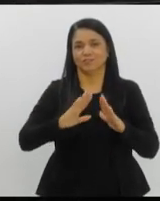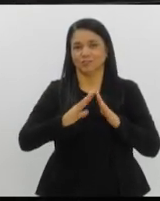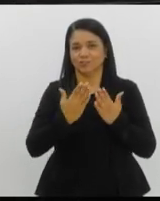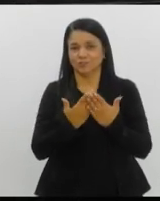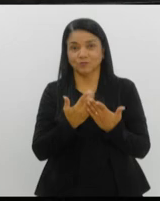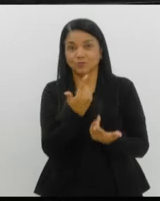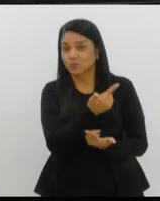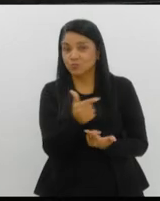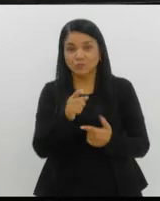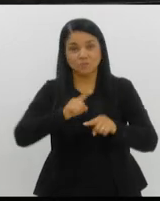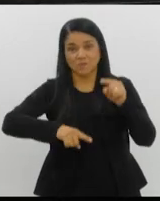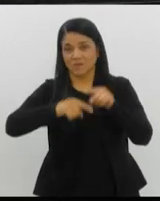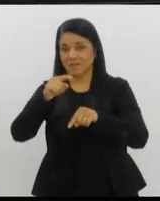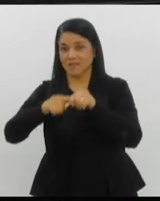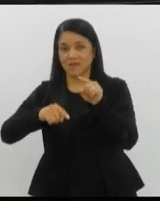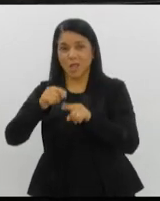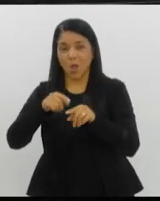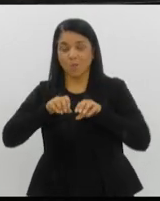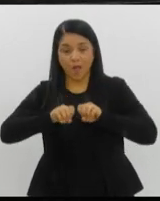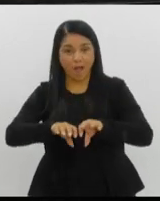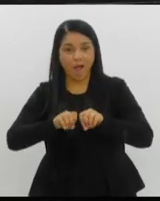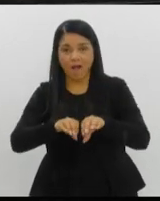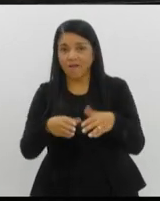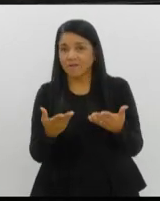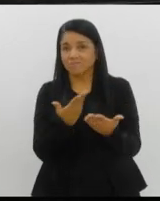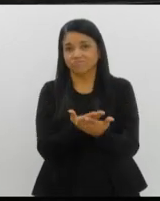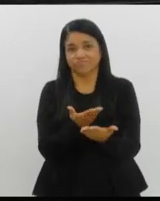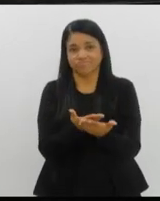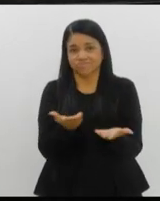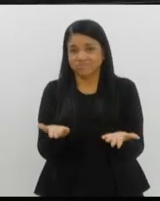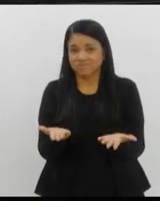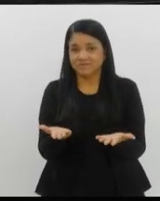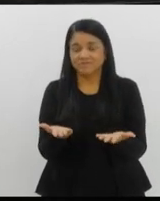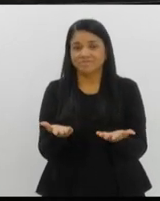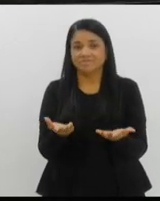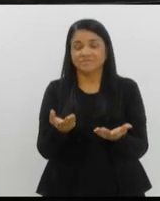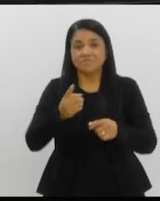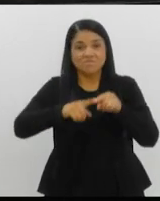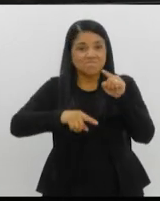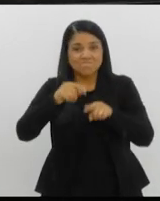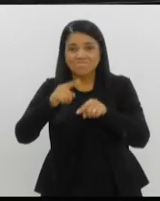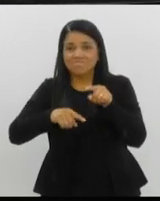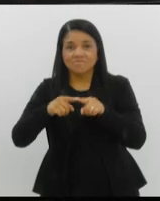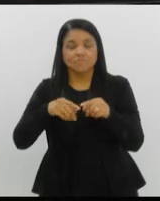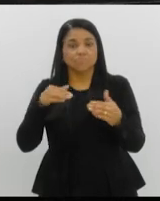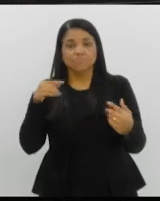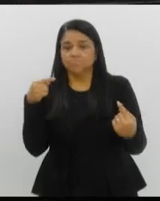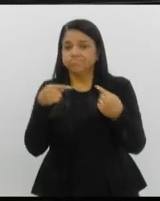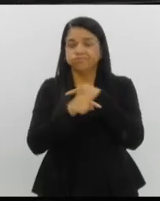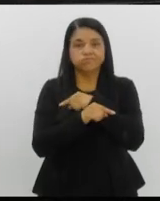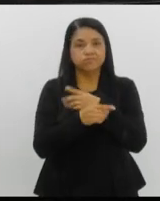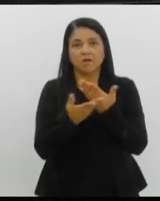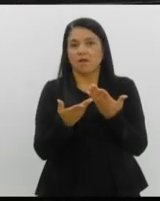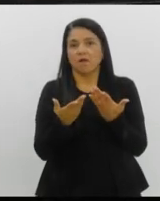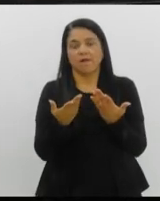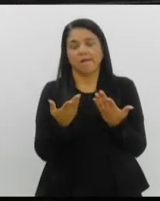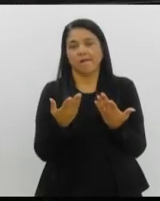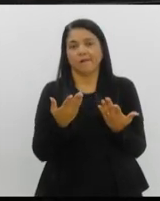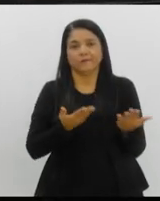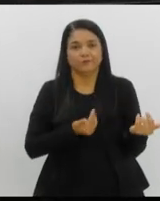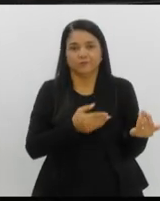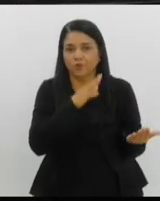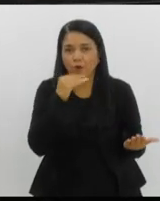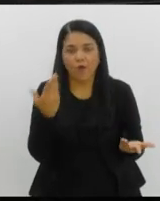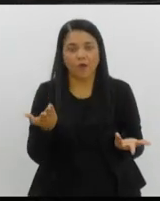material necessário para manter a aula funcionando. Equipamento que não compreende a realidade do jovem hoje, que